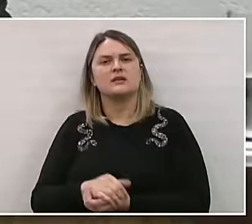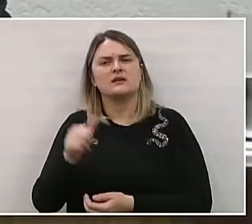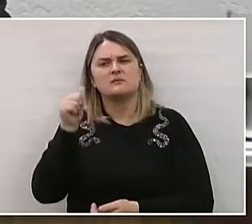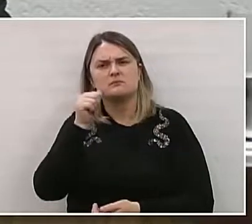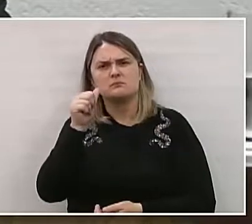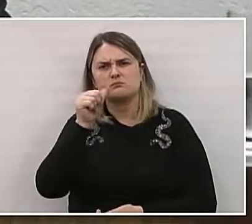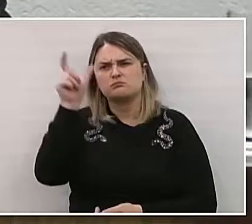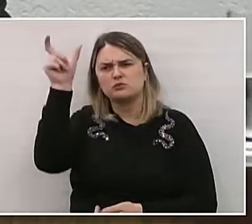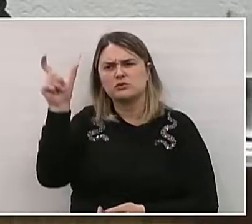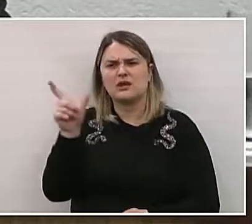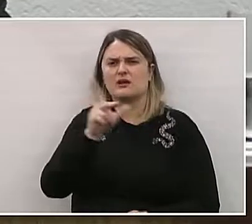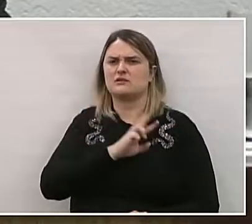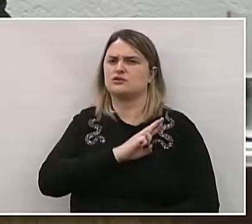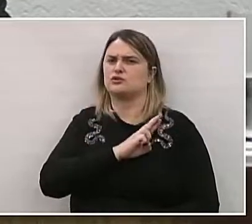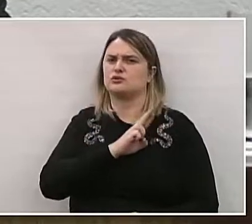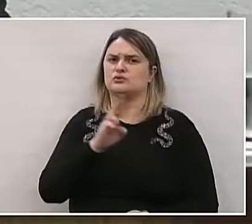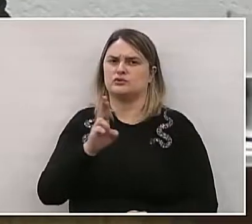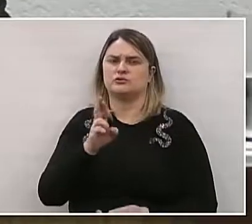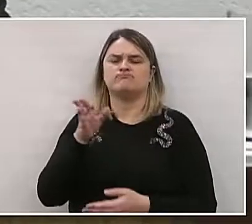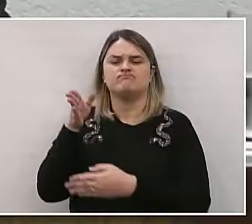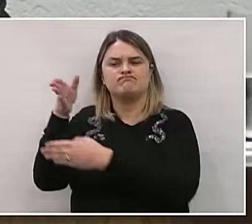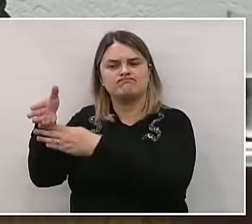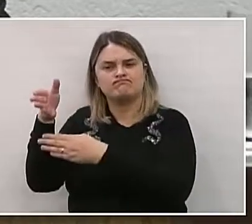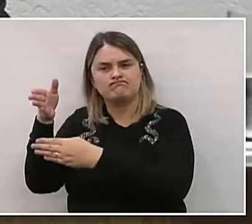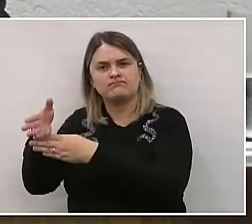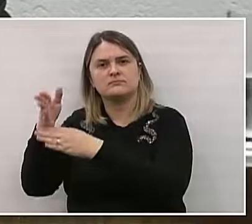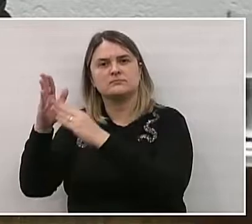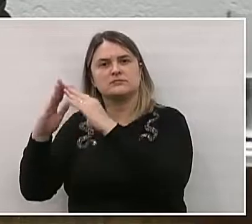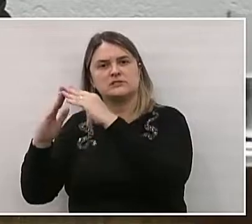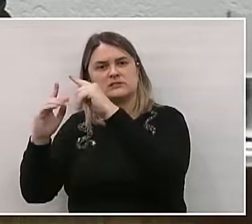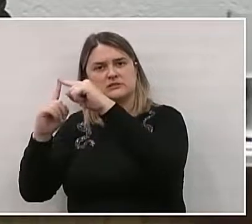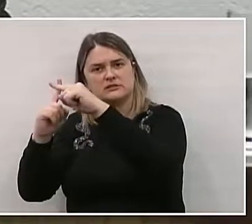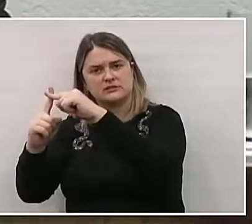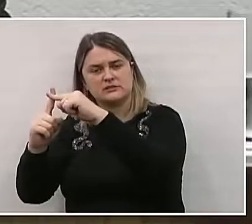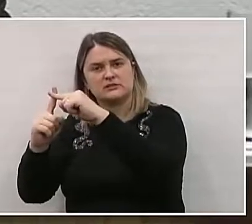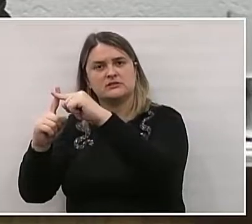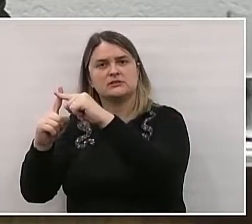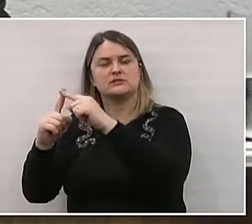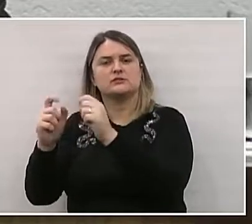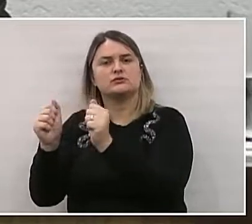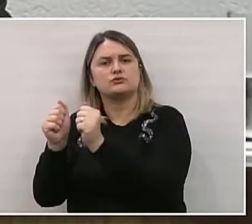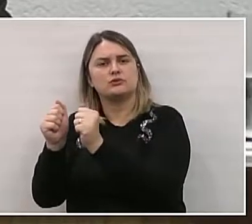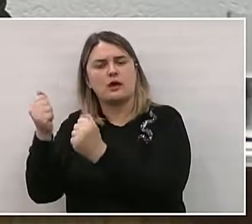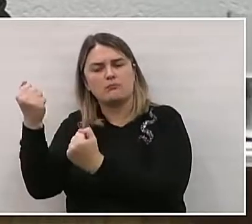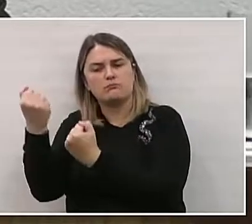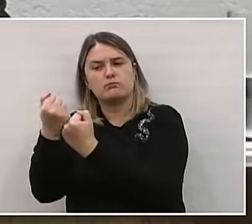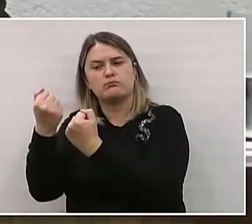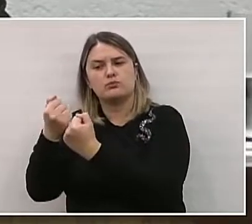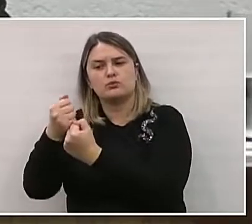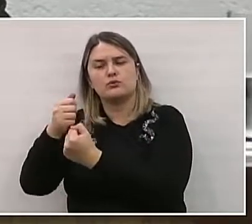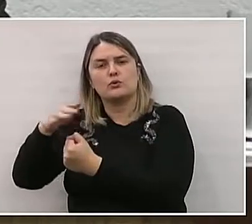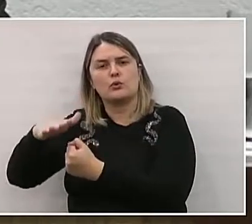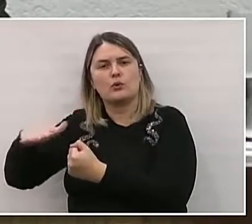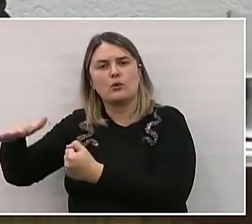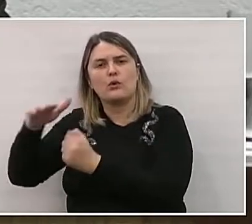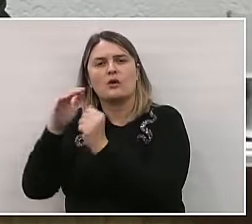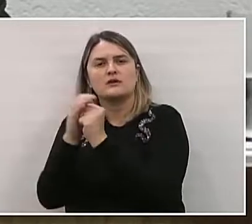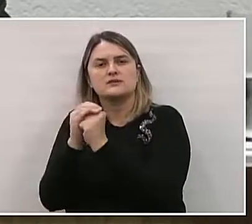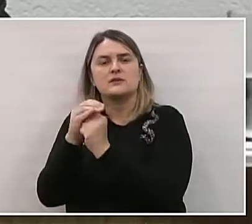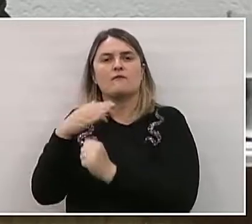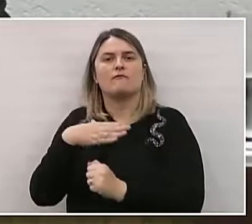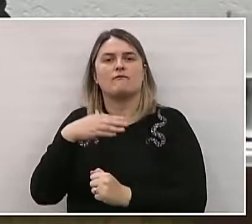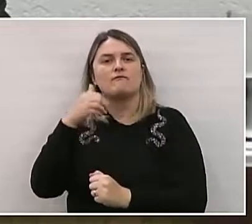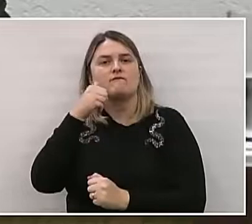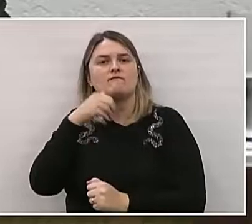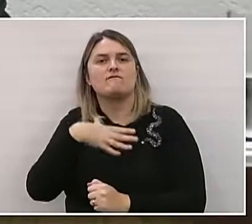religiosidade a levou a ser integrante da congregação da Filhas de Maria. O segredo da longevidade